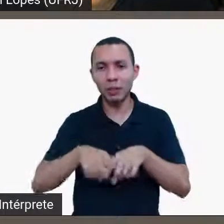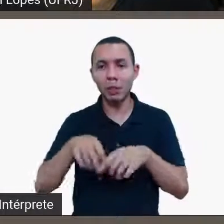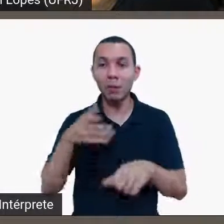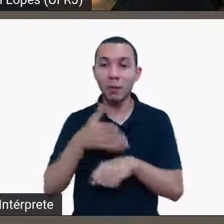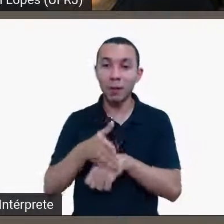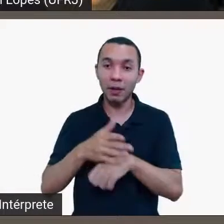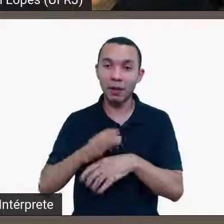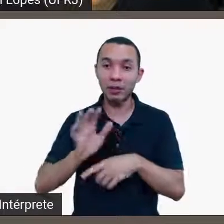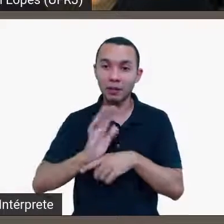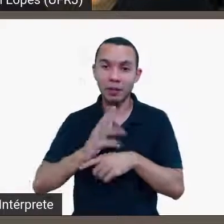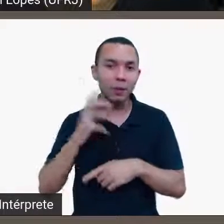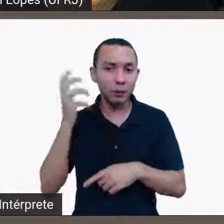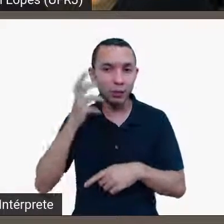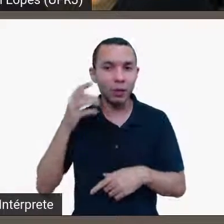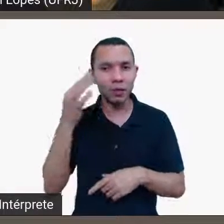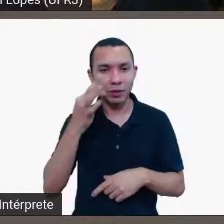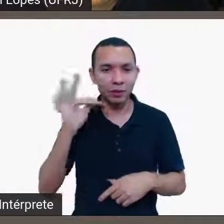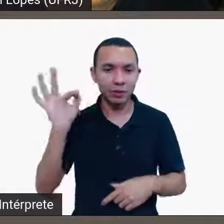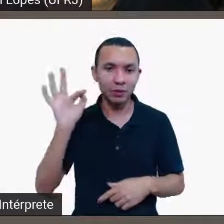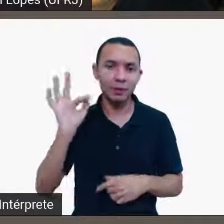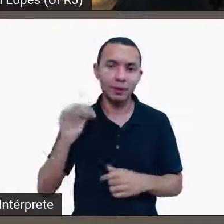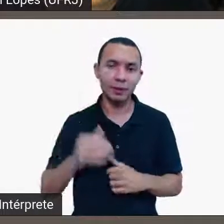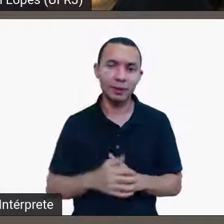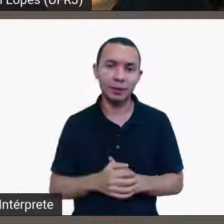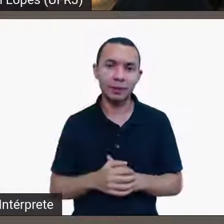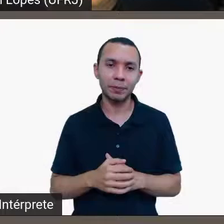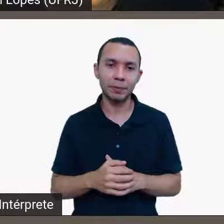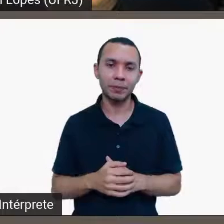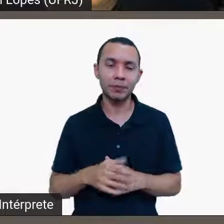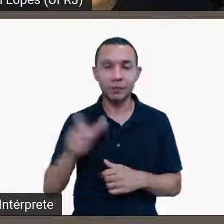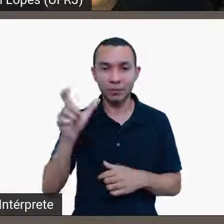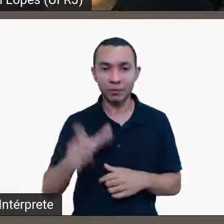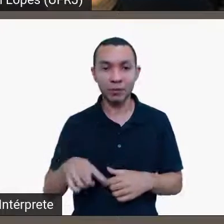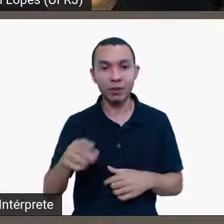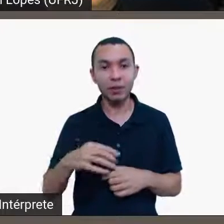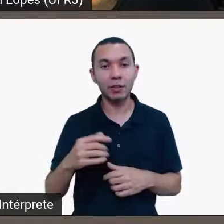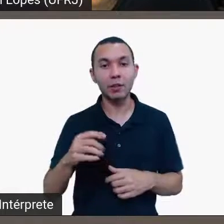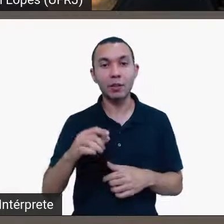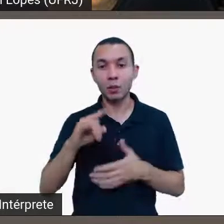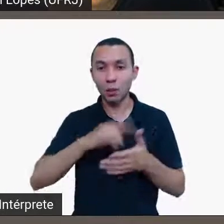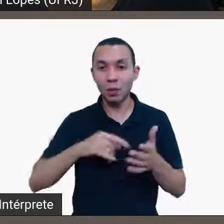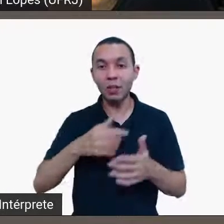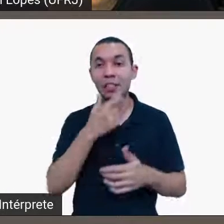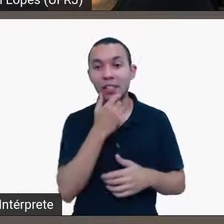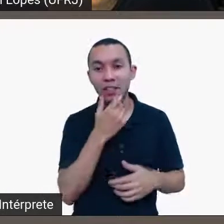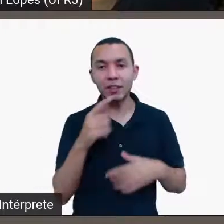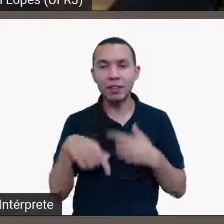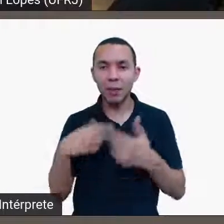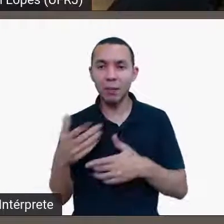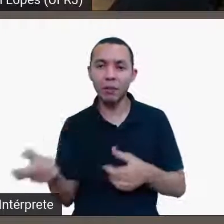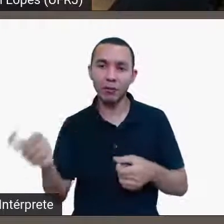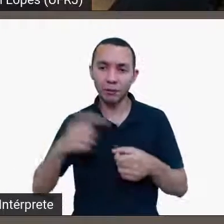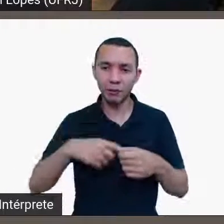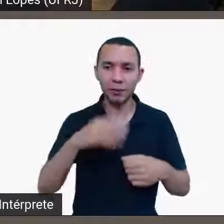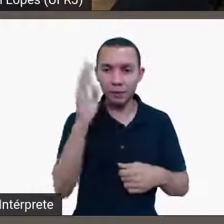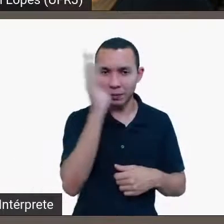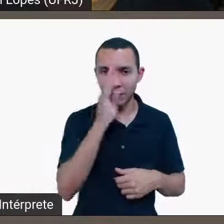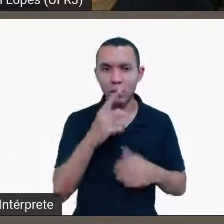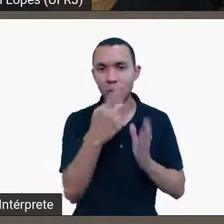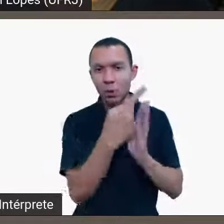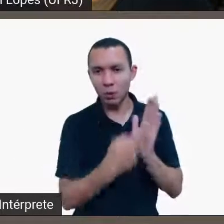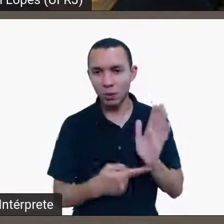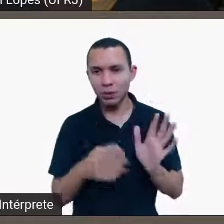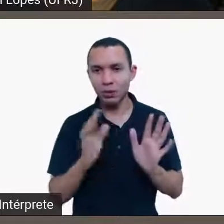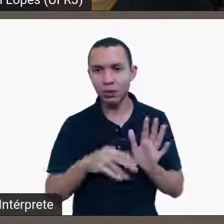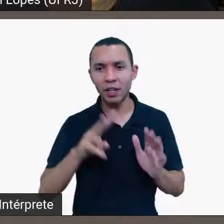cinema sonoro na França, é figura central do documentarismo inglês e só vai chegar ao Brasil com um projeto da Companhia